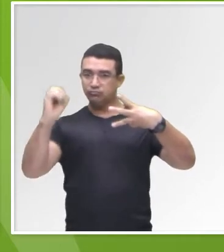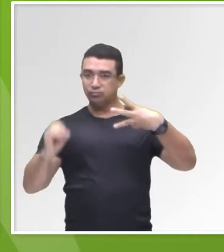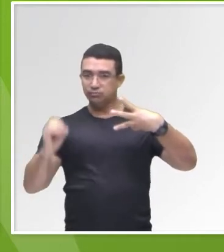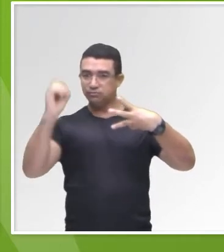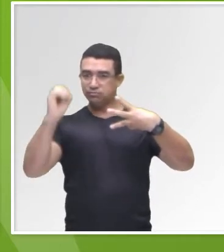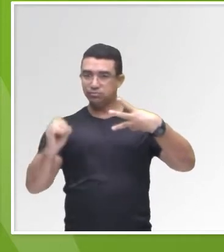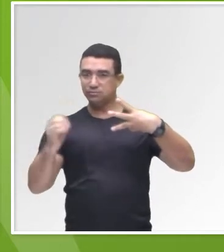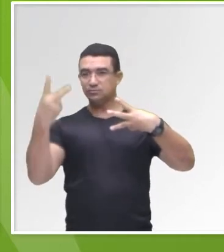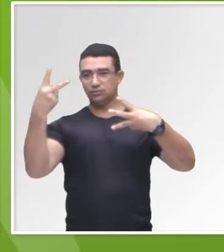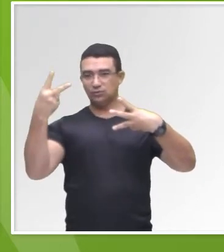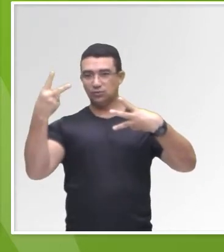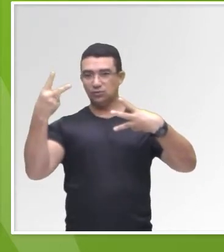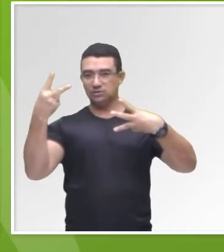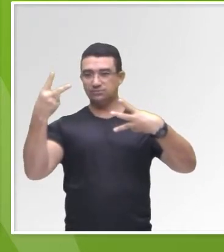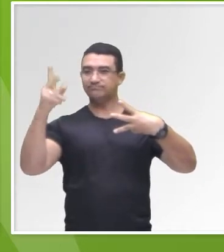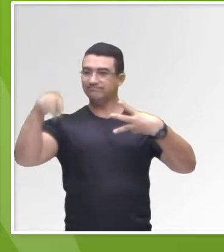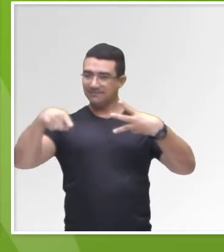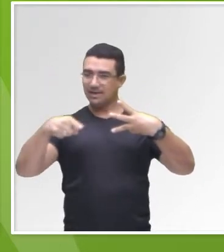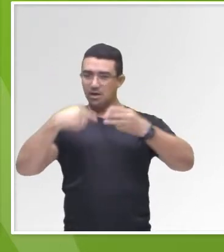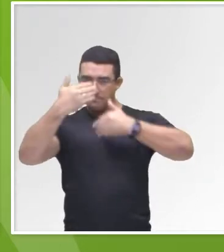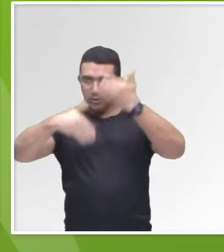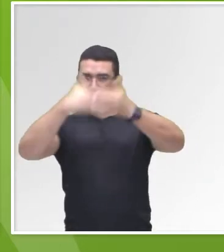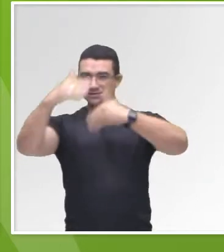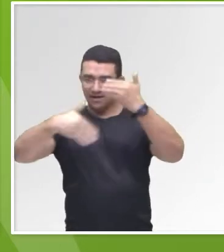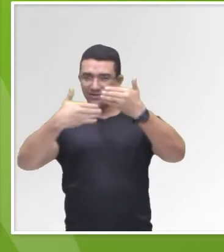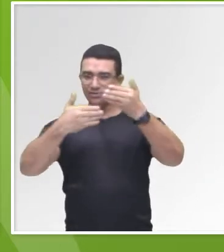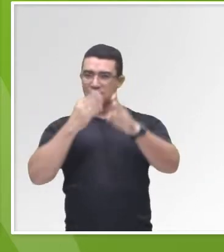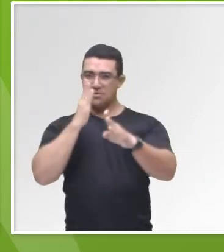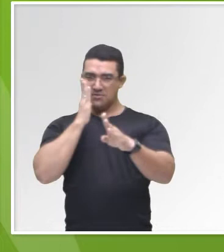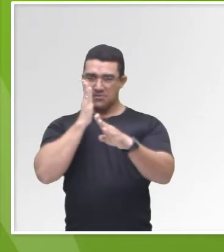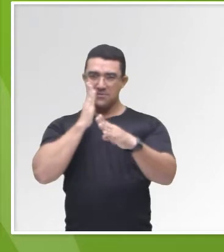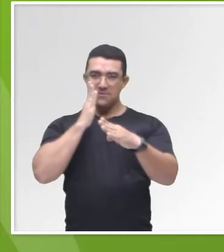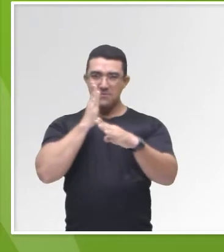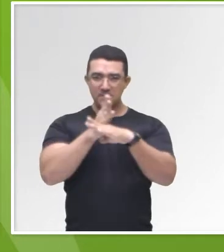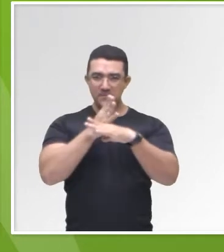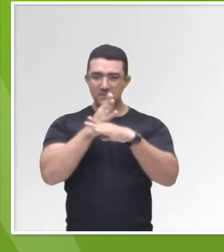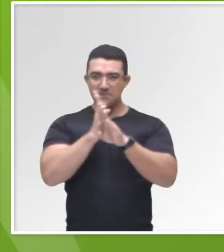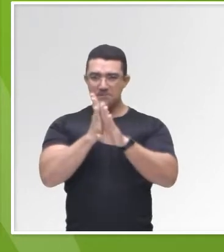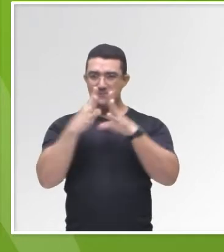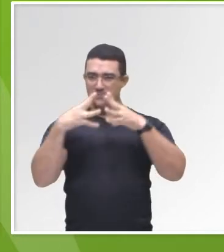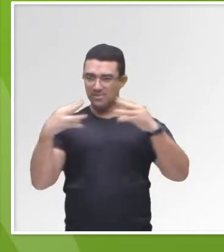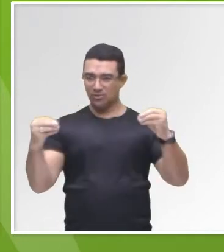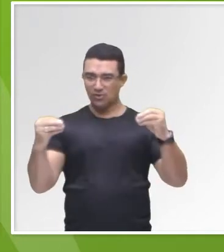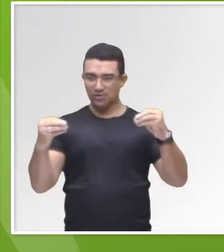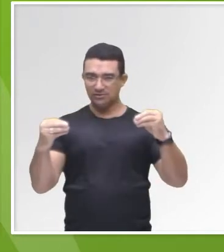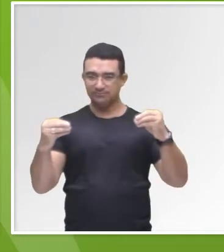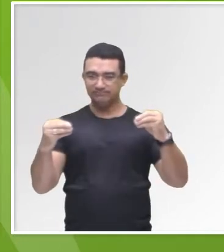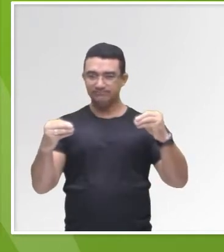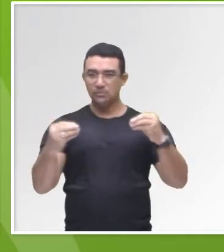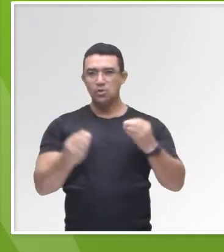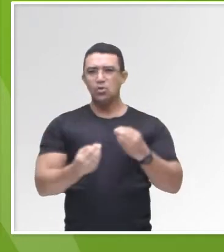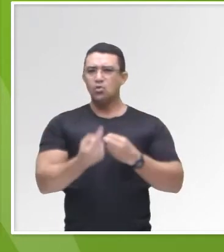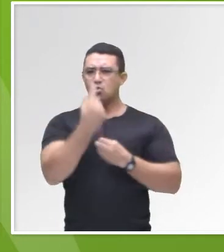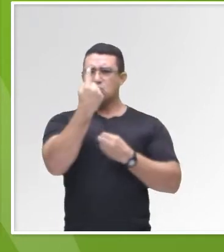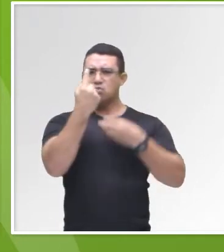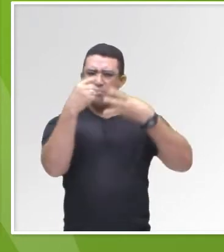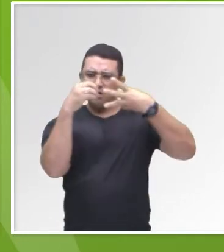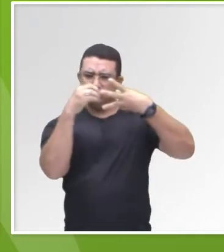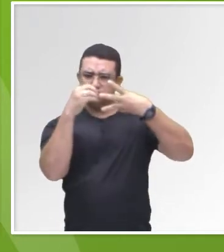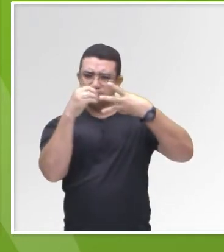processo da mitose. Então, como a gente observou aí, ó, uma única célula que dá origem a